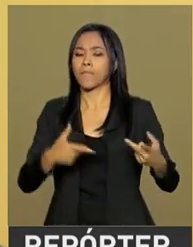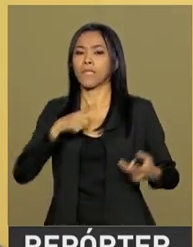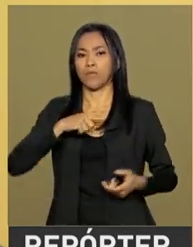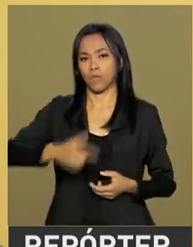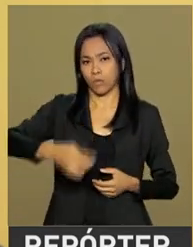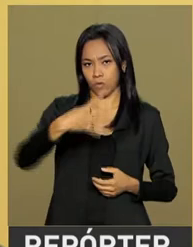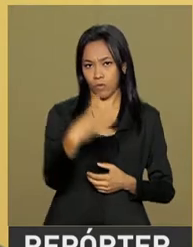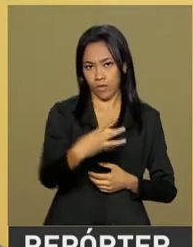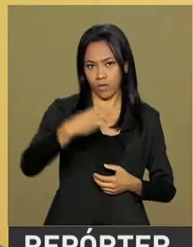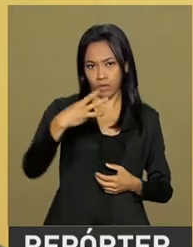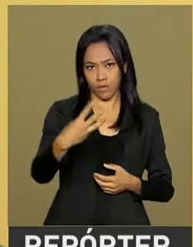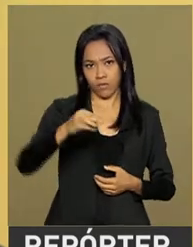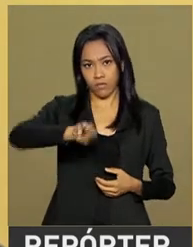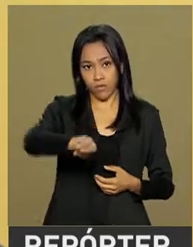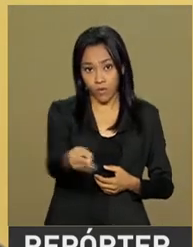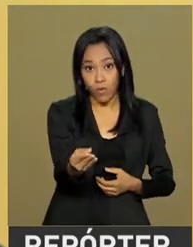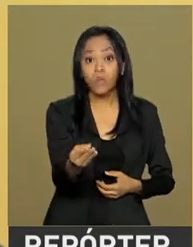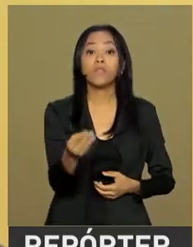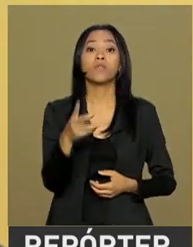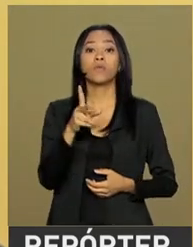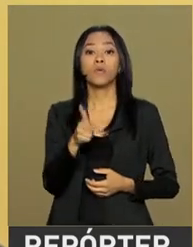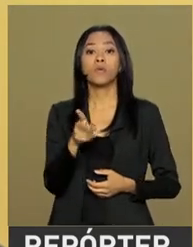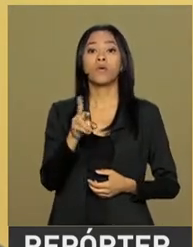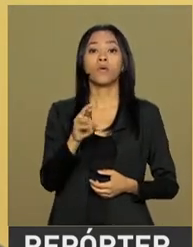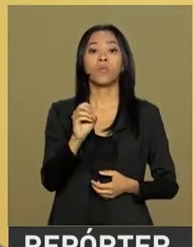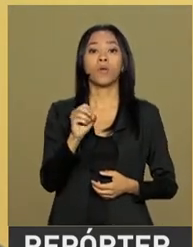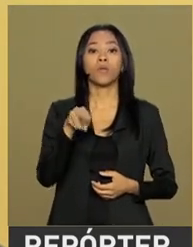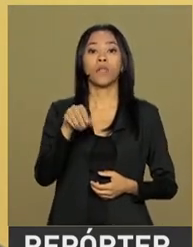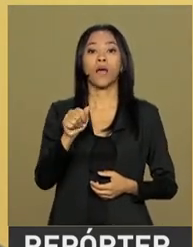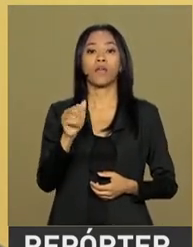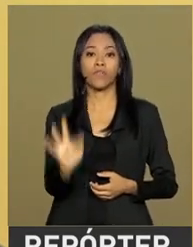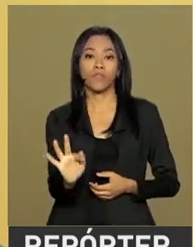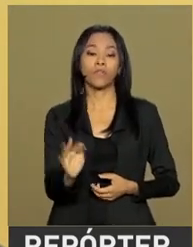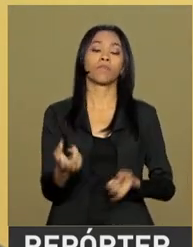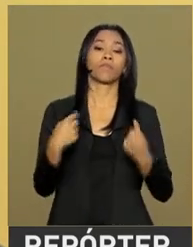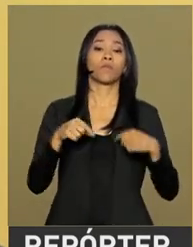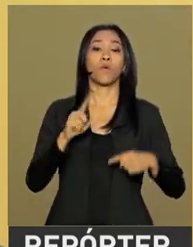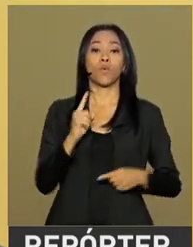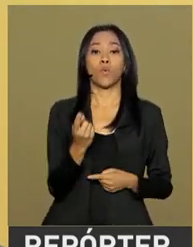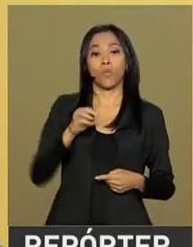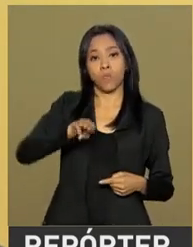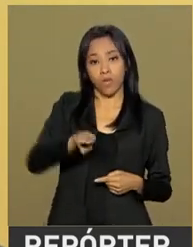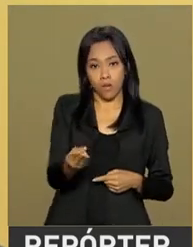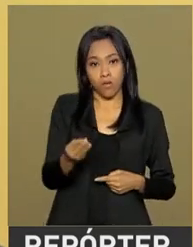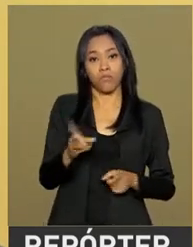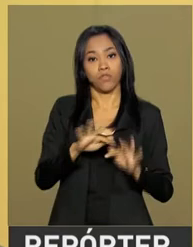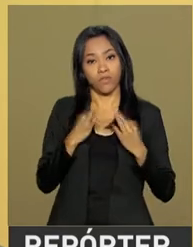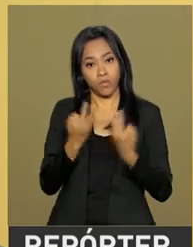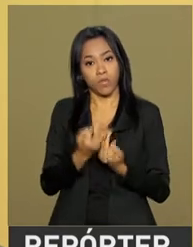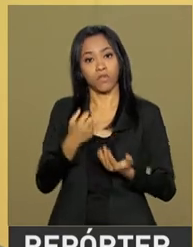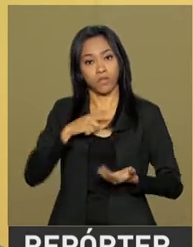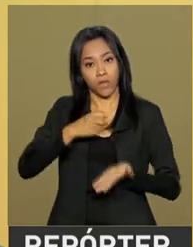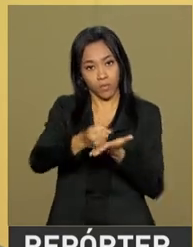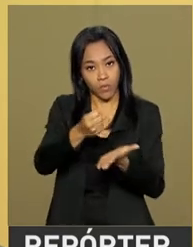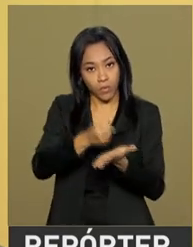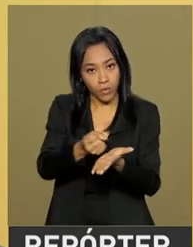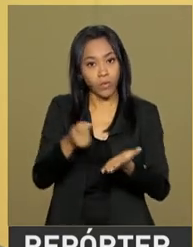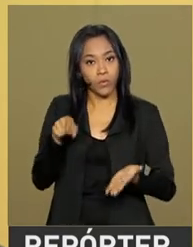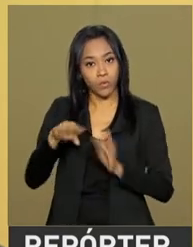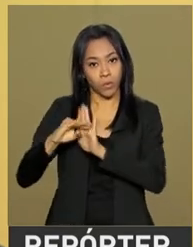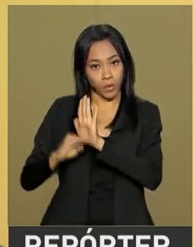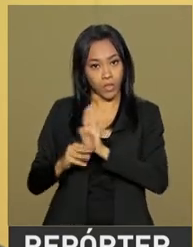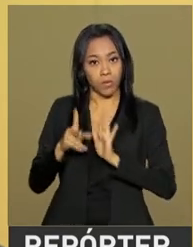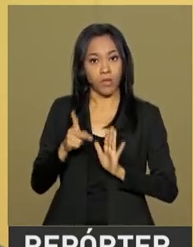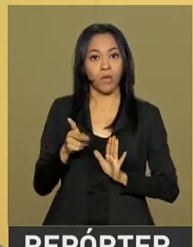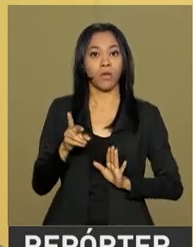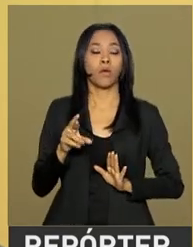voltados para o pronaf um milhão e 200 mil famílias atendidas pelo pronaf no pro campo para os médios